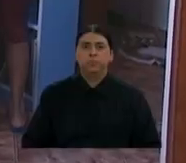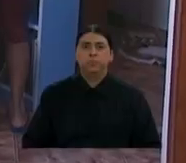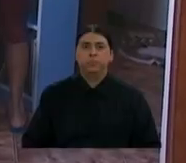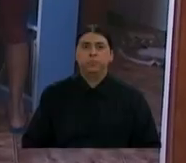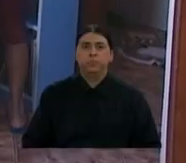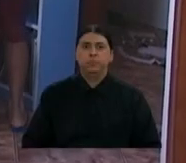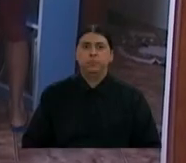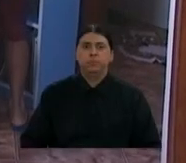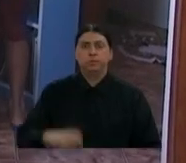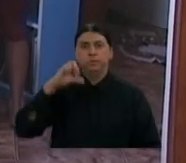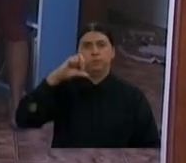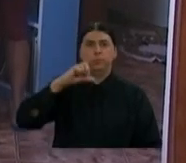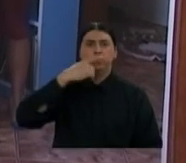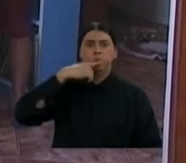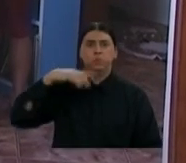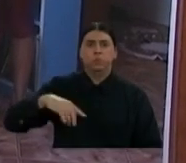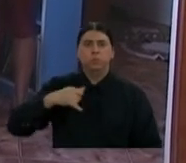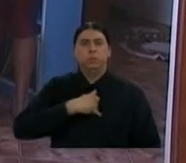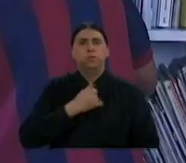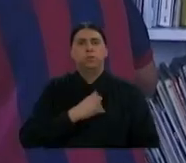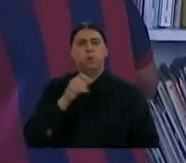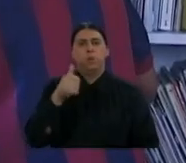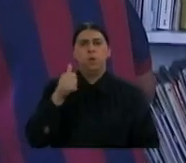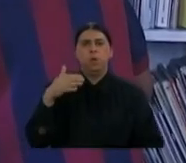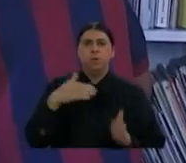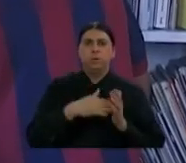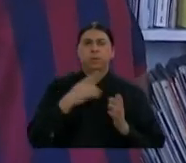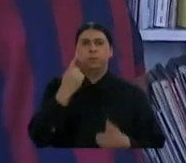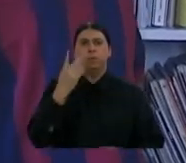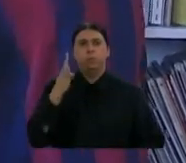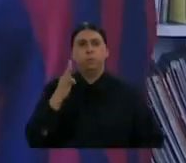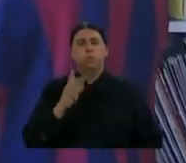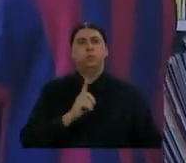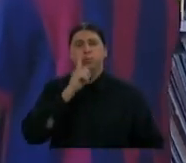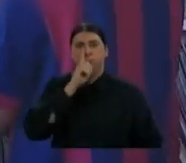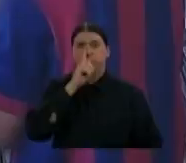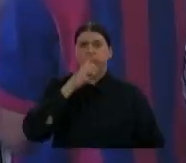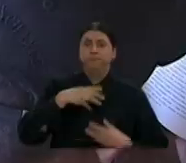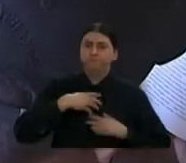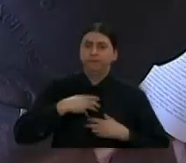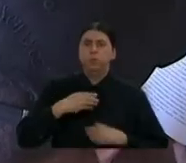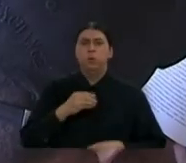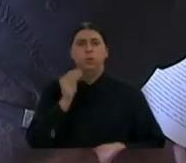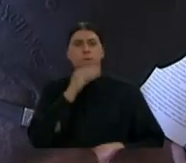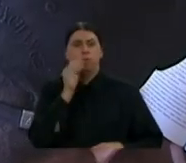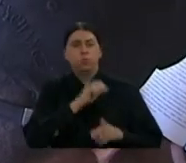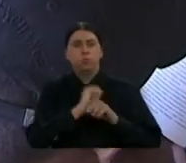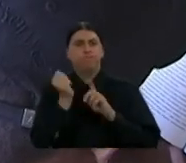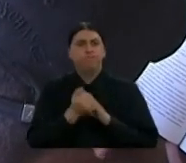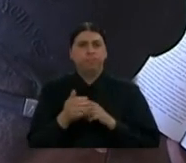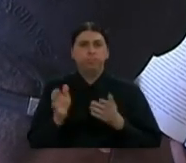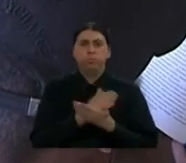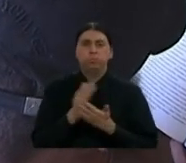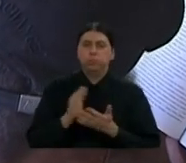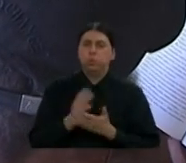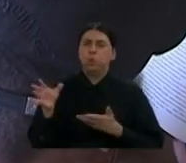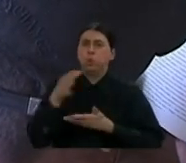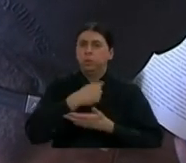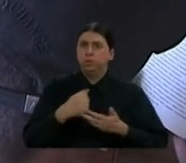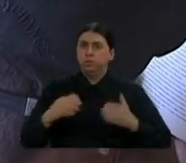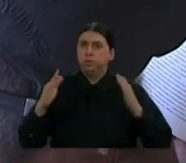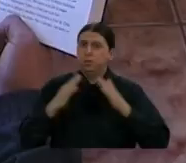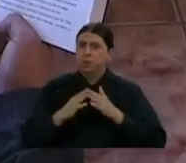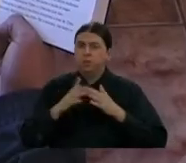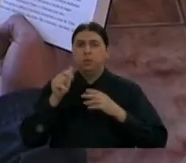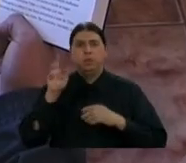nove crianças de 11 a 14 anos em situação de risco ou vulnerabilidade social estão acolhidas hoje nessa